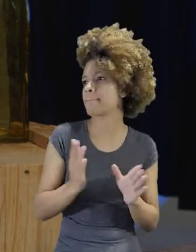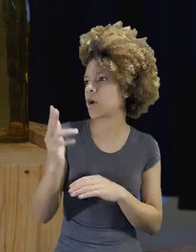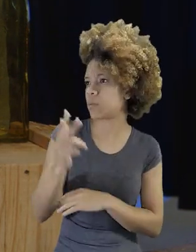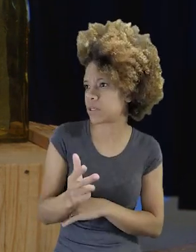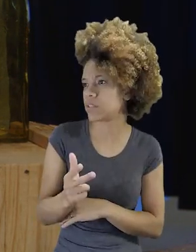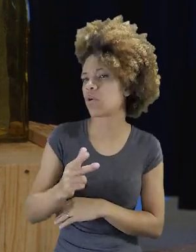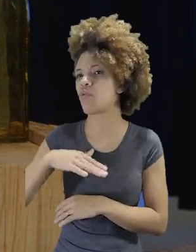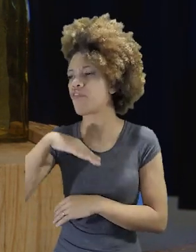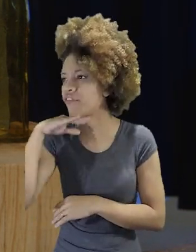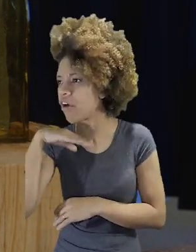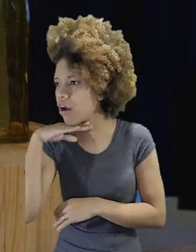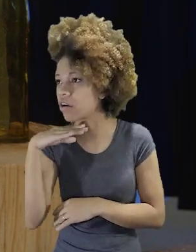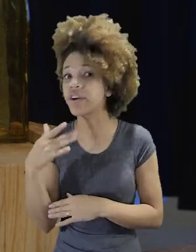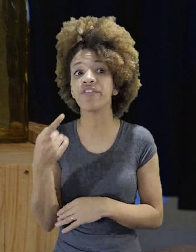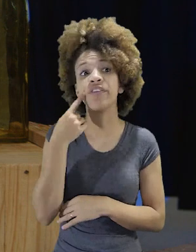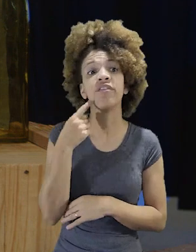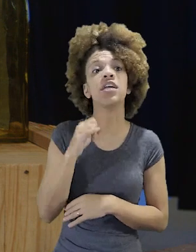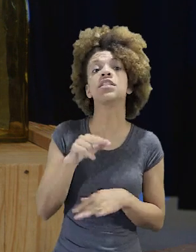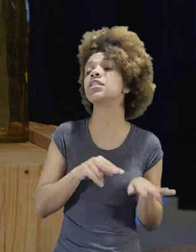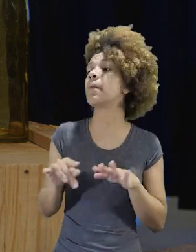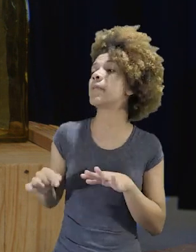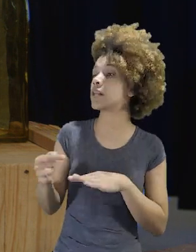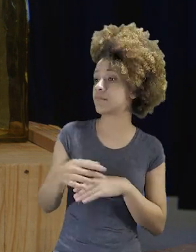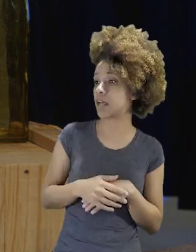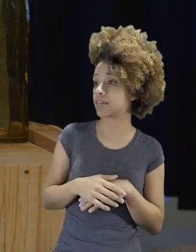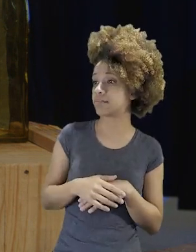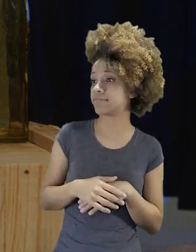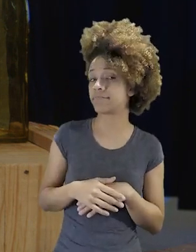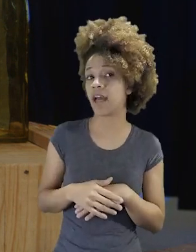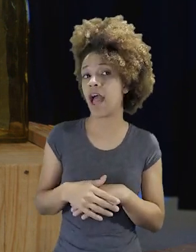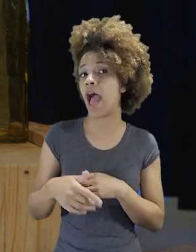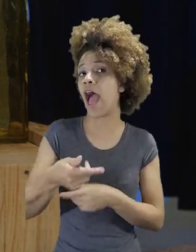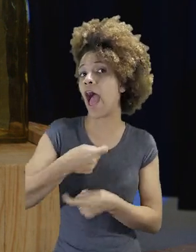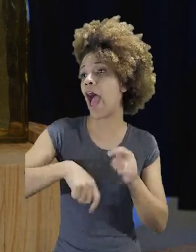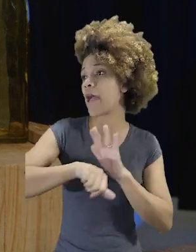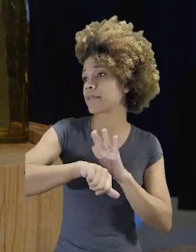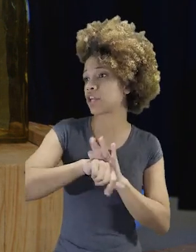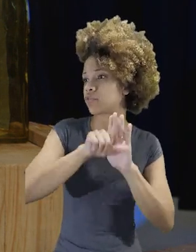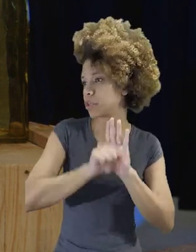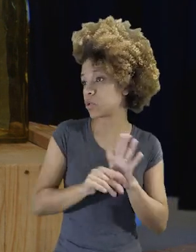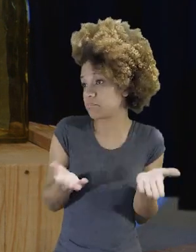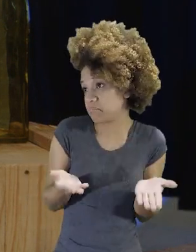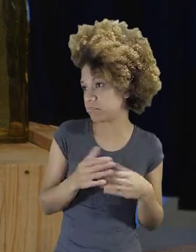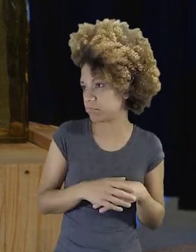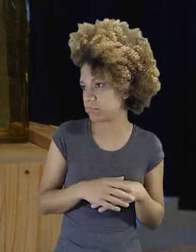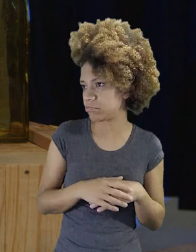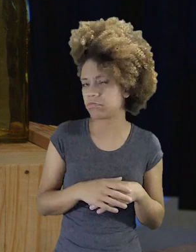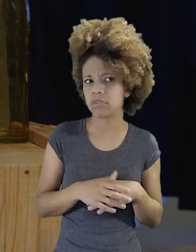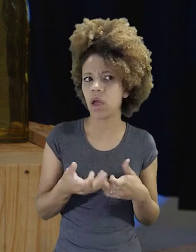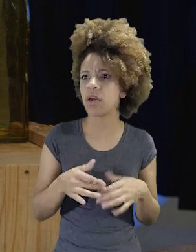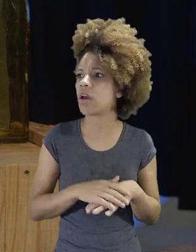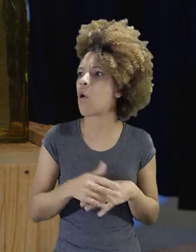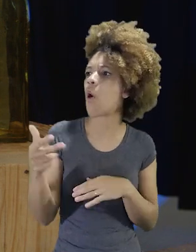esse botão vai acabar com o rap e com funk E vamos ver se semana que vem tá ligado a criminalidade diminuiu